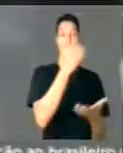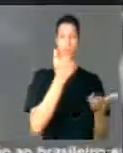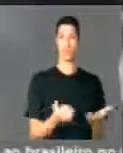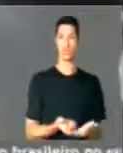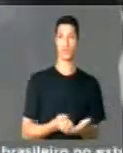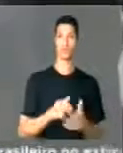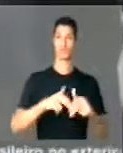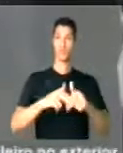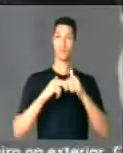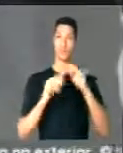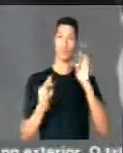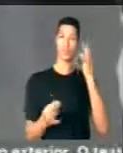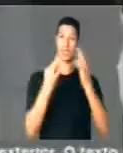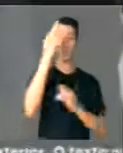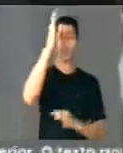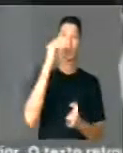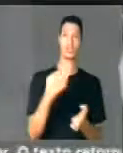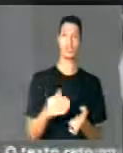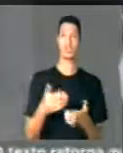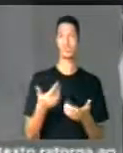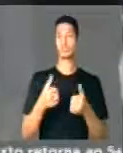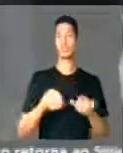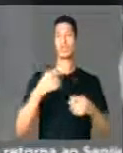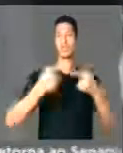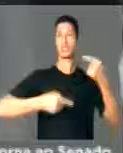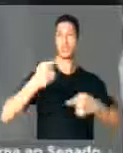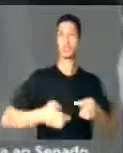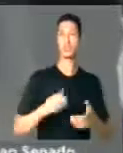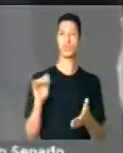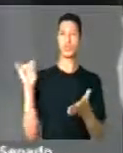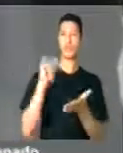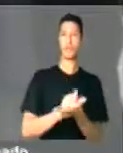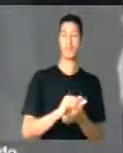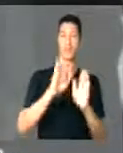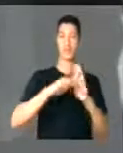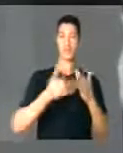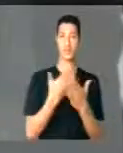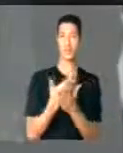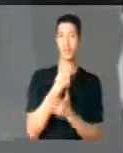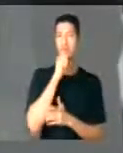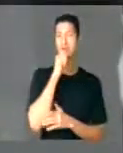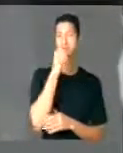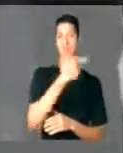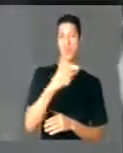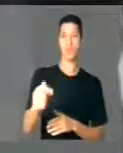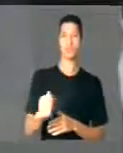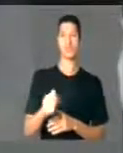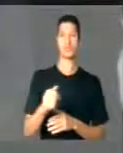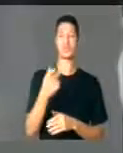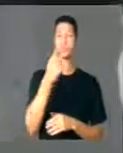modernização através da tecnologia. Não está se discutindo a implementação das escolas que ainda não têm